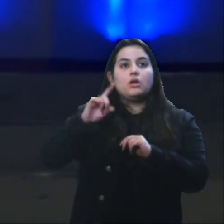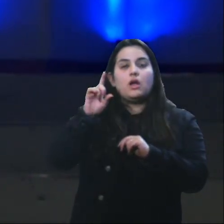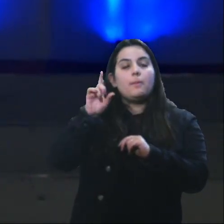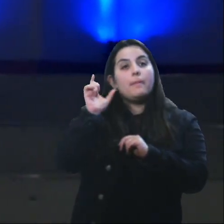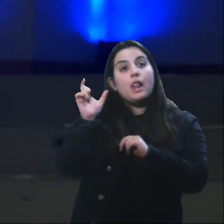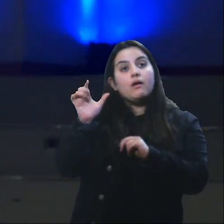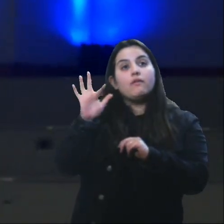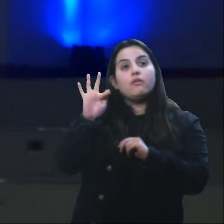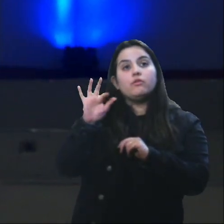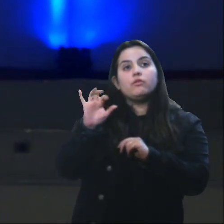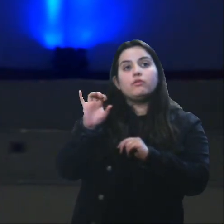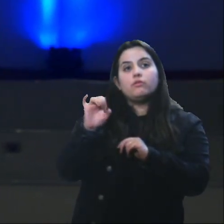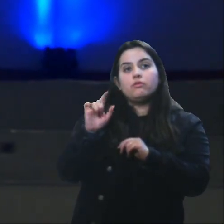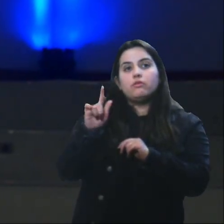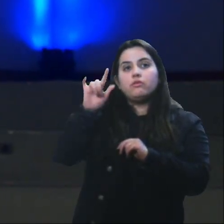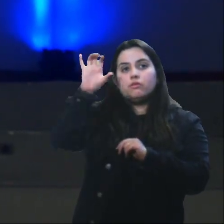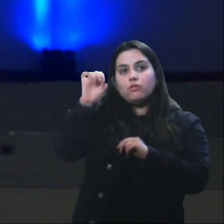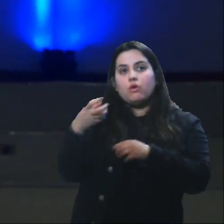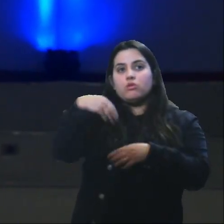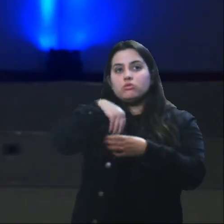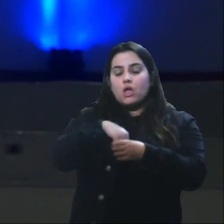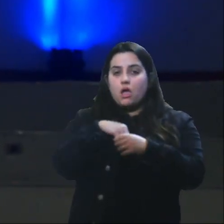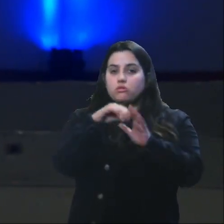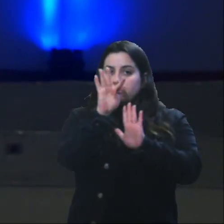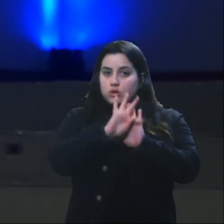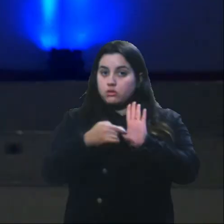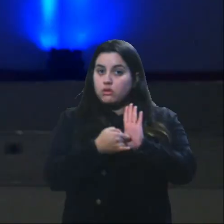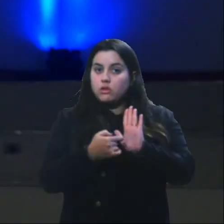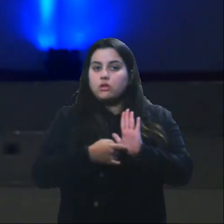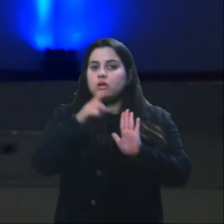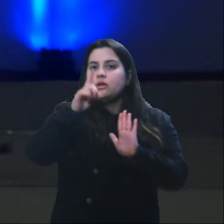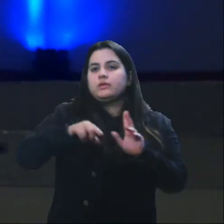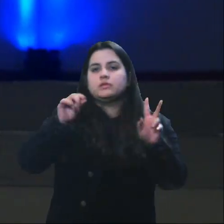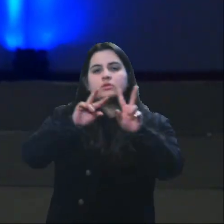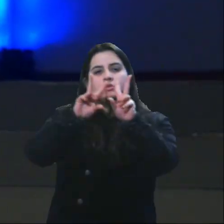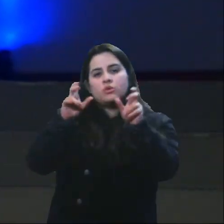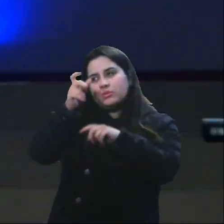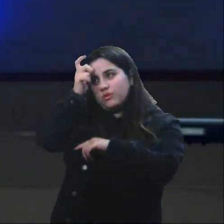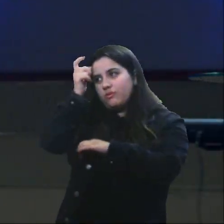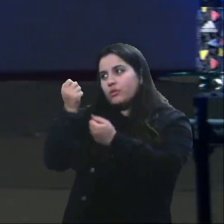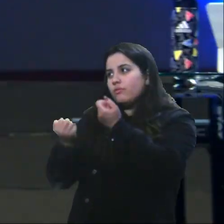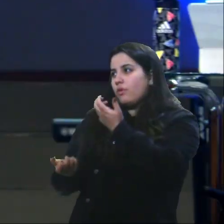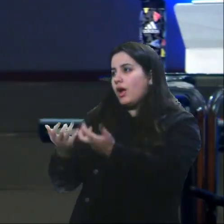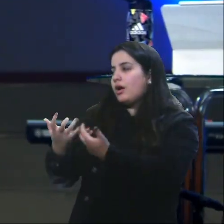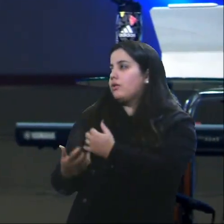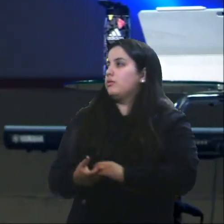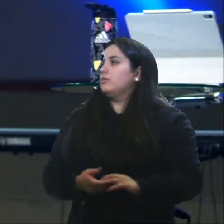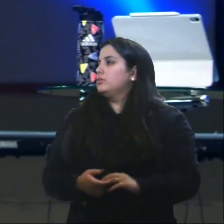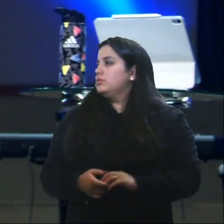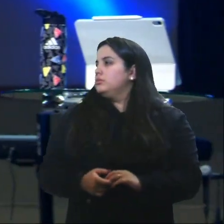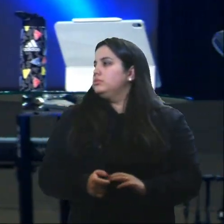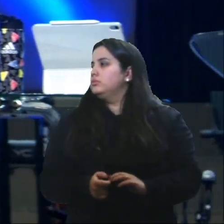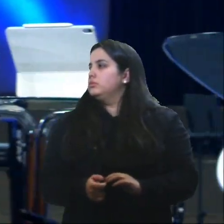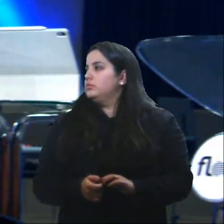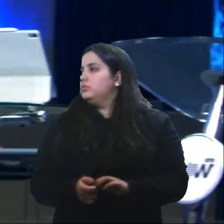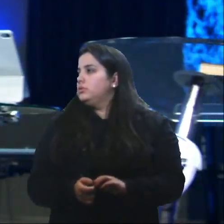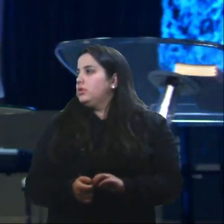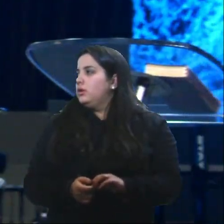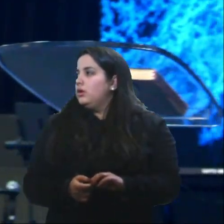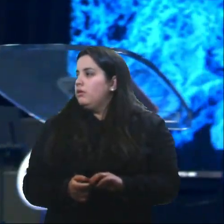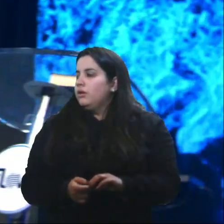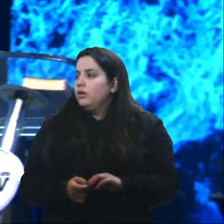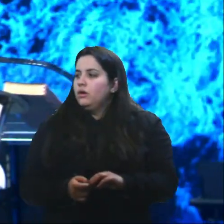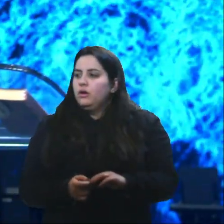nesse texto está falando sobre o inferno. E por que é importante eu e você